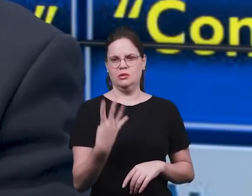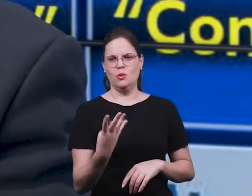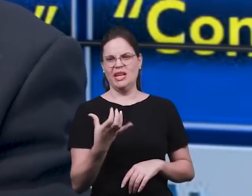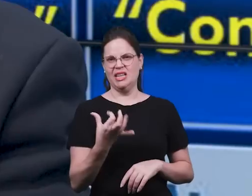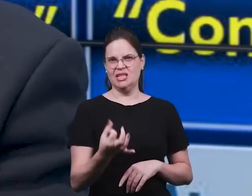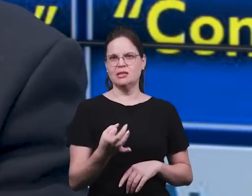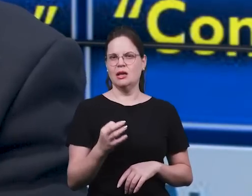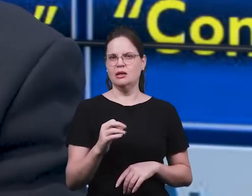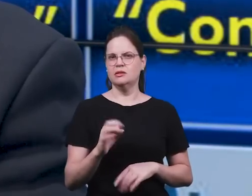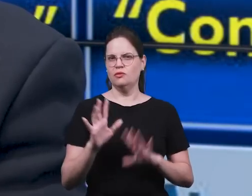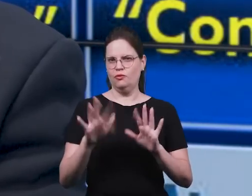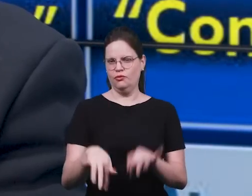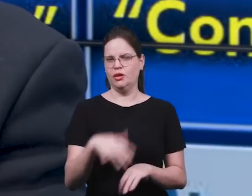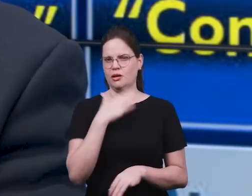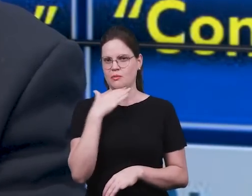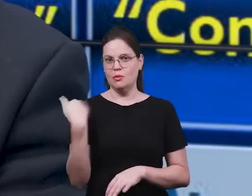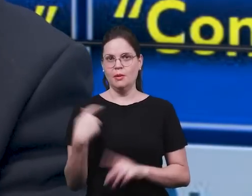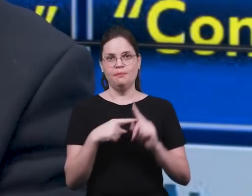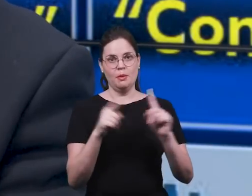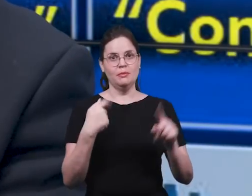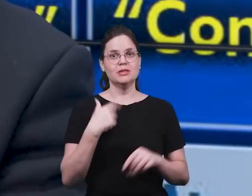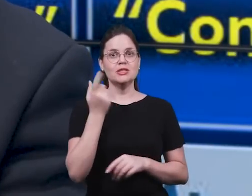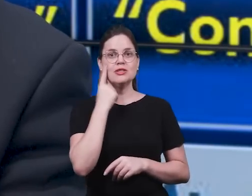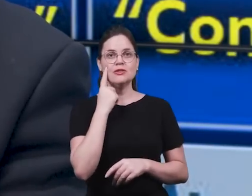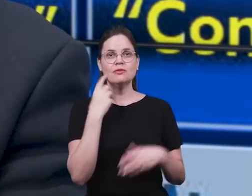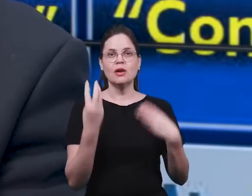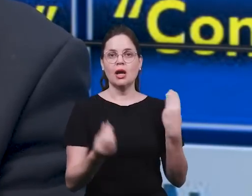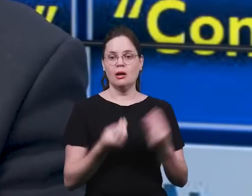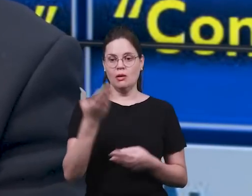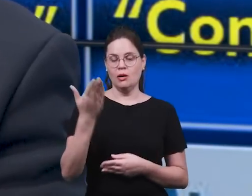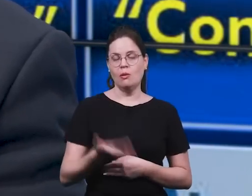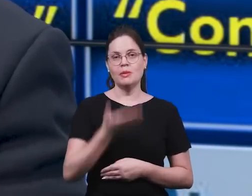1546, mas nós vemos ali a sabedoria, né,